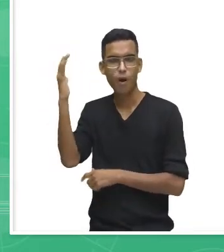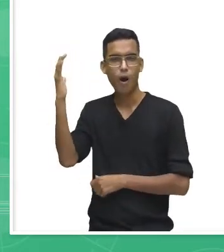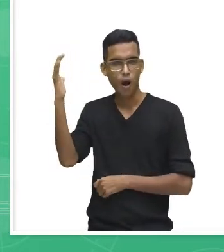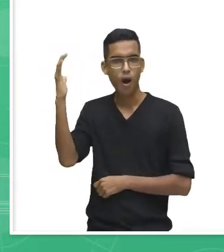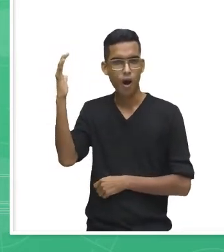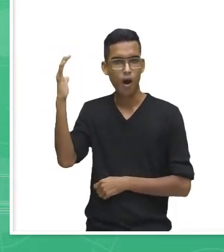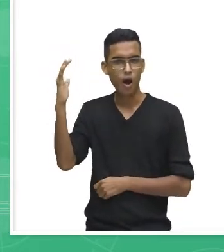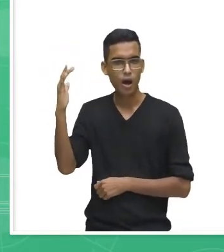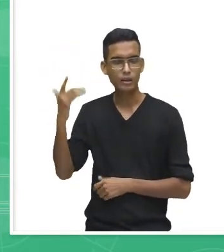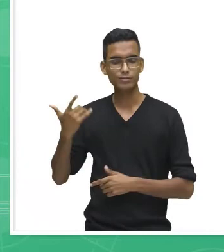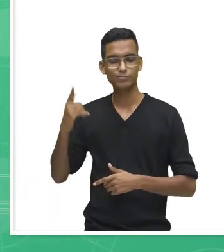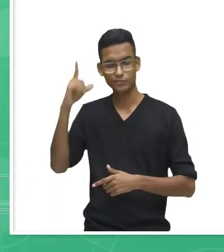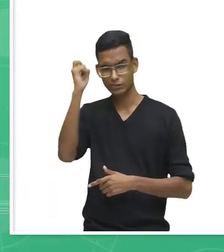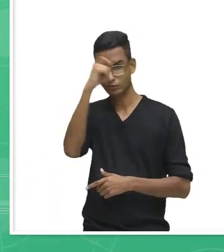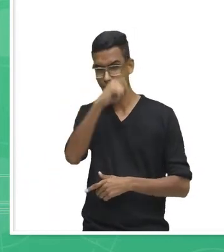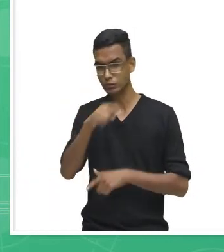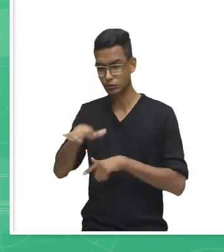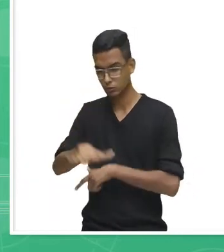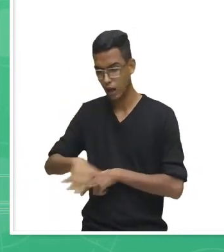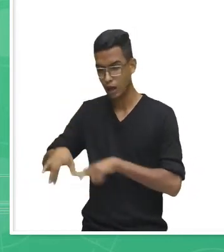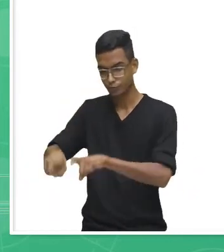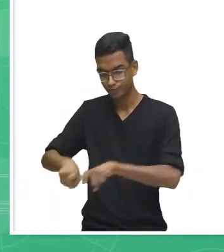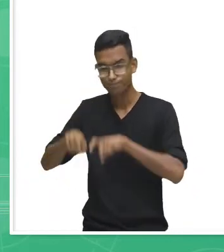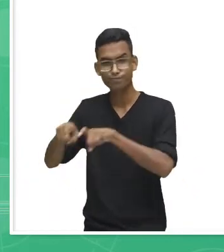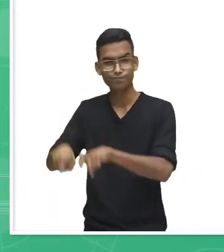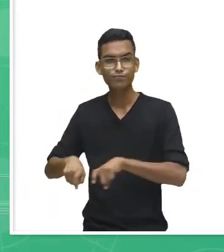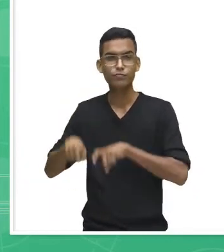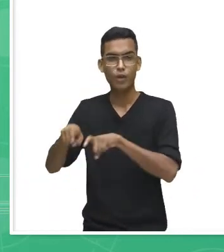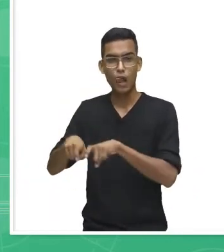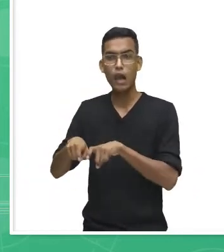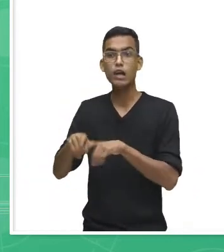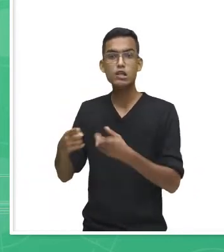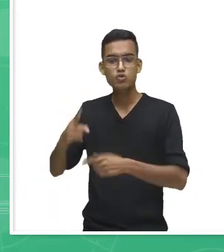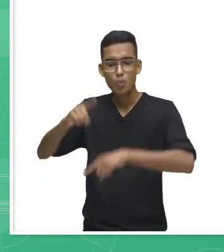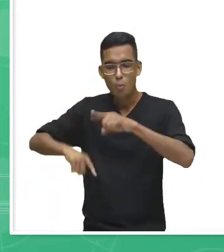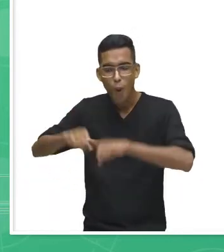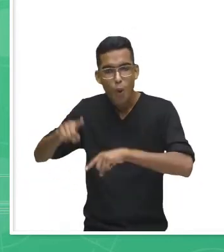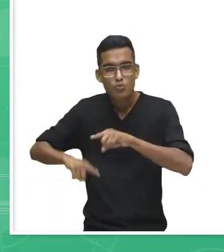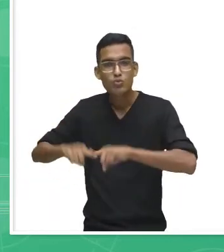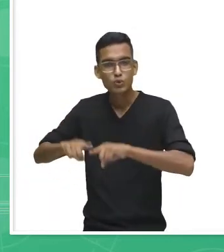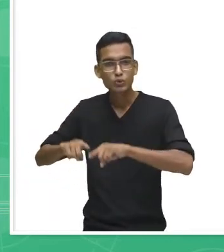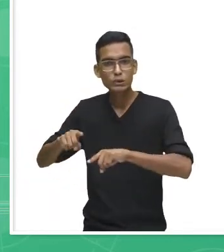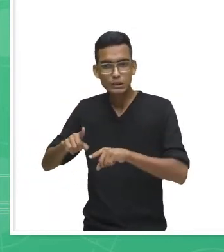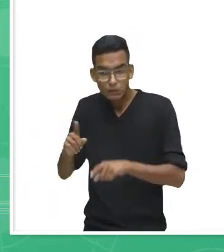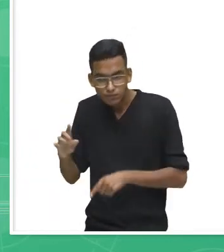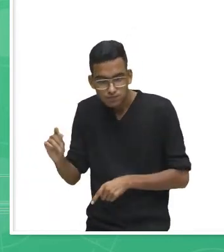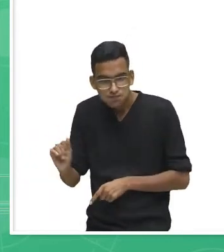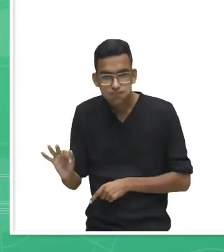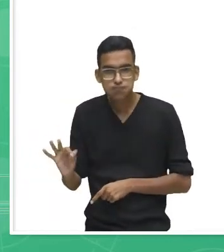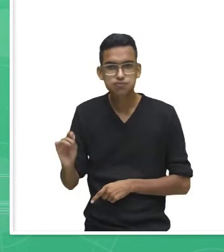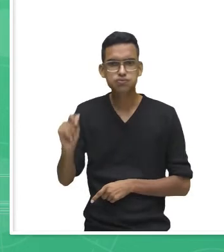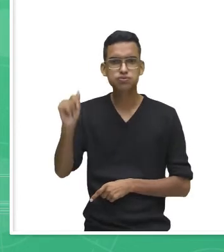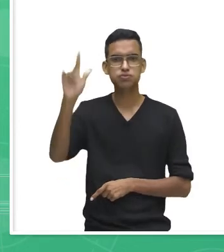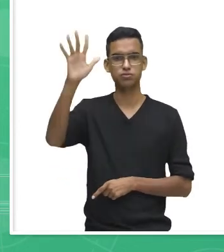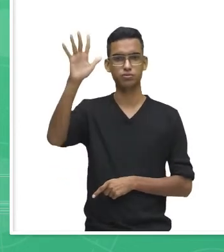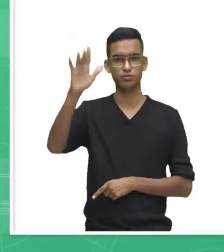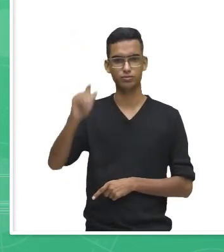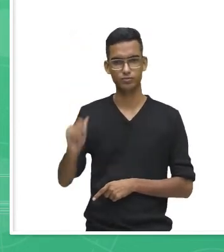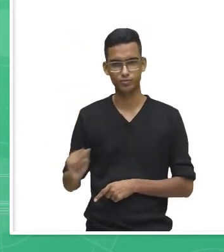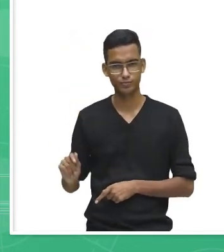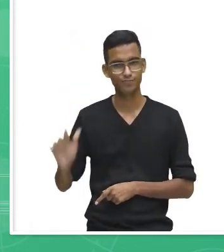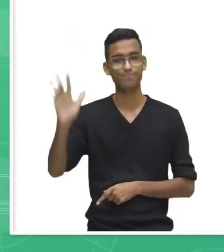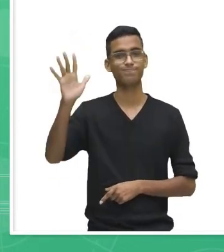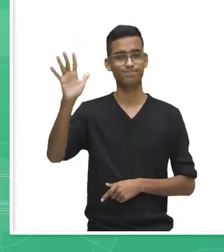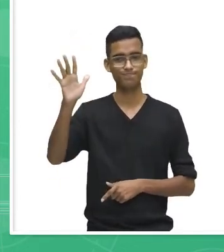da alimentação caríssimos e inalcançáveis, principalmente para os trabalhadores mais pobres, e